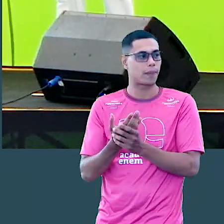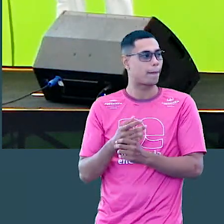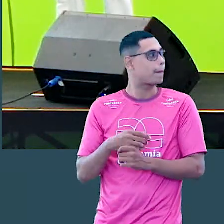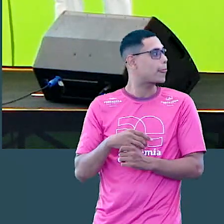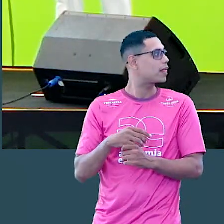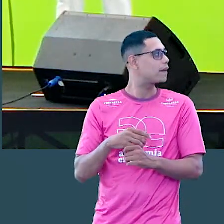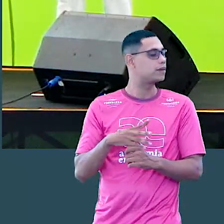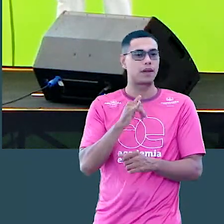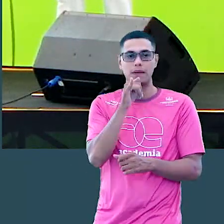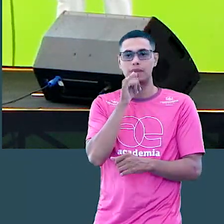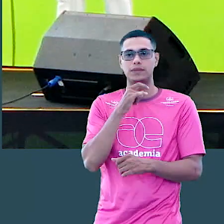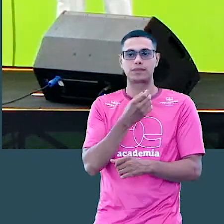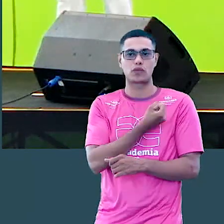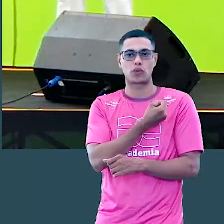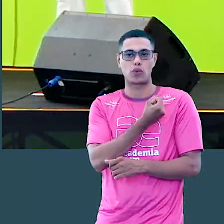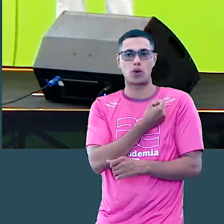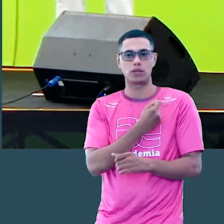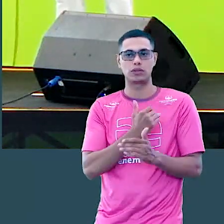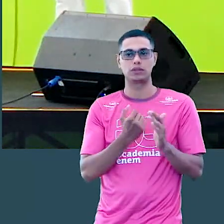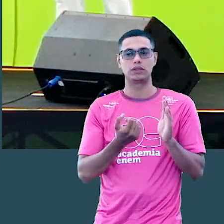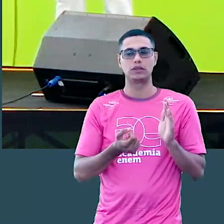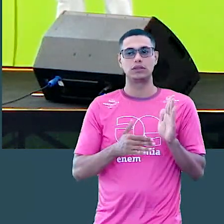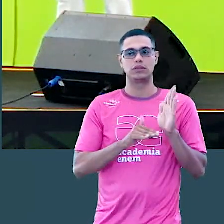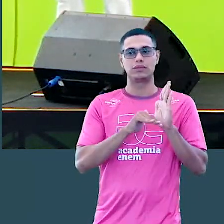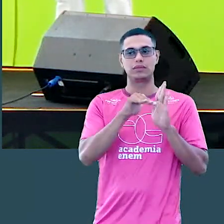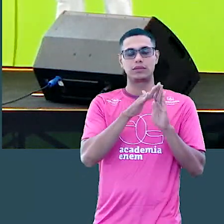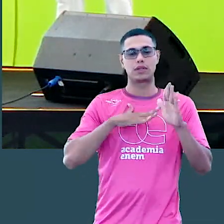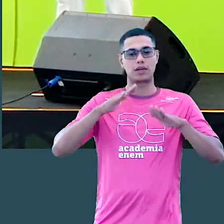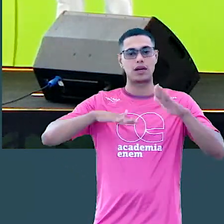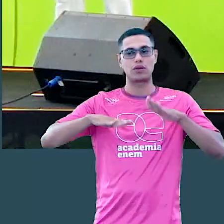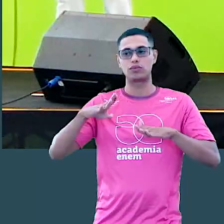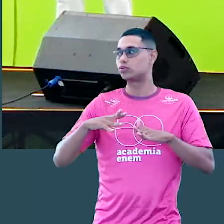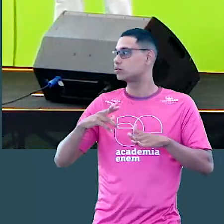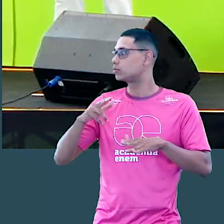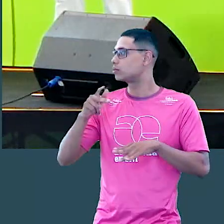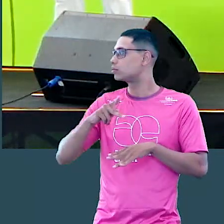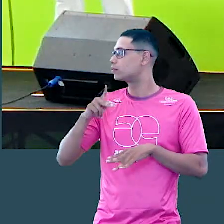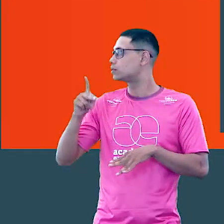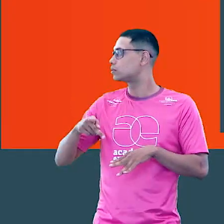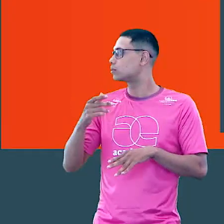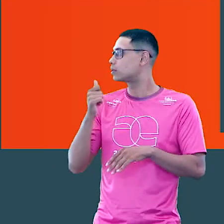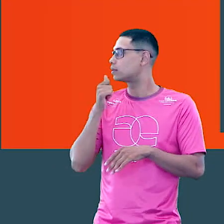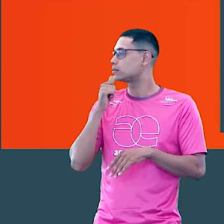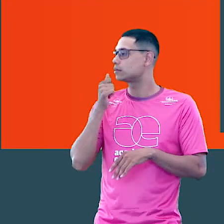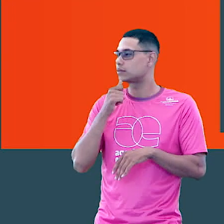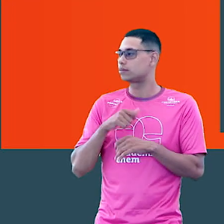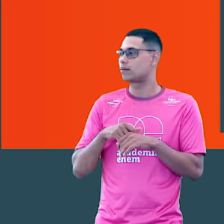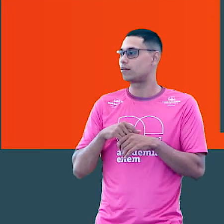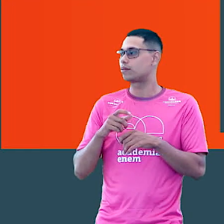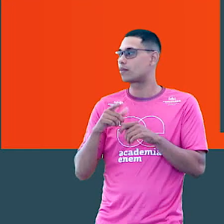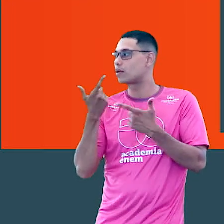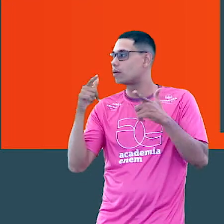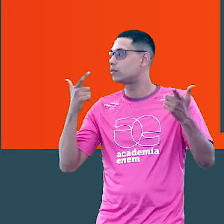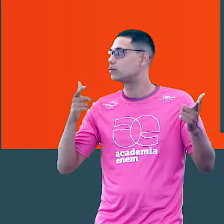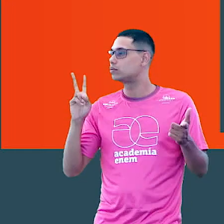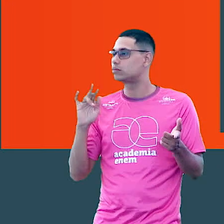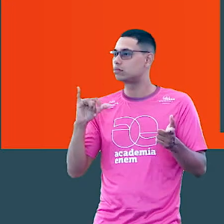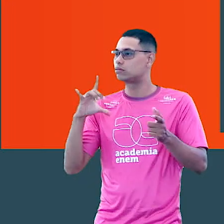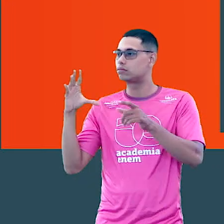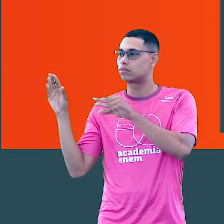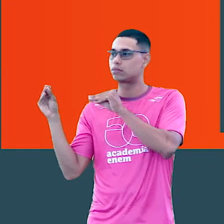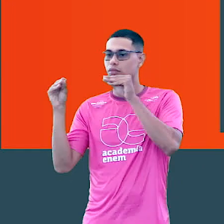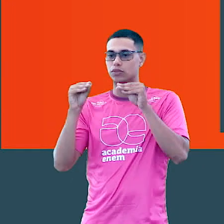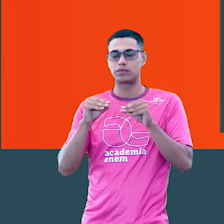Além da nota, muitos professores já passaram por aqui e outros virão. E muito que eles estão trazendo é sobre o